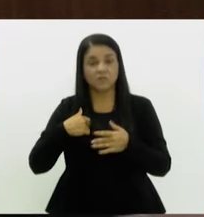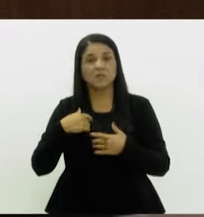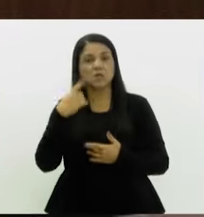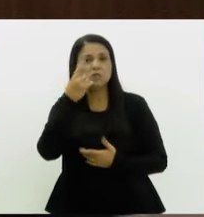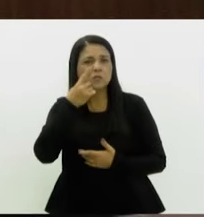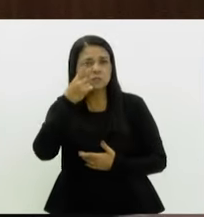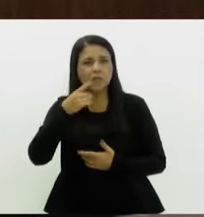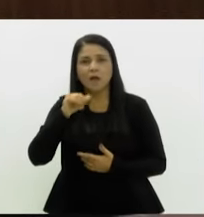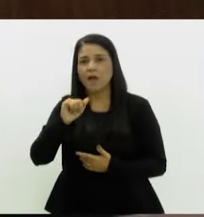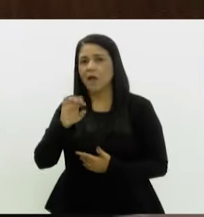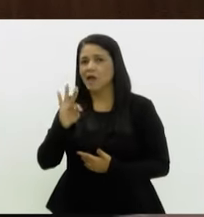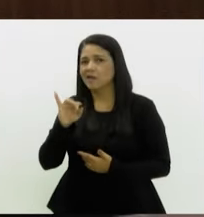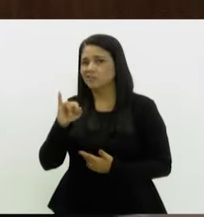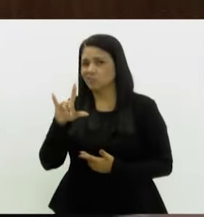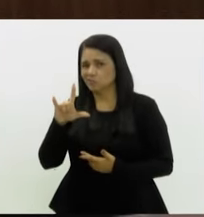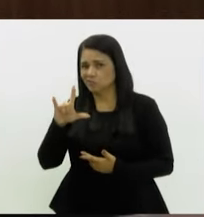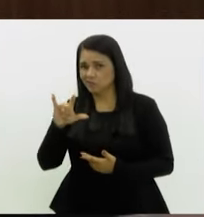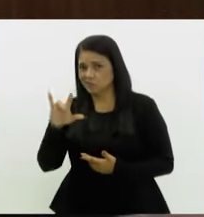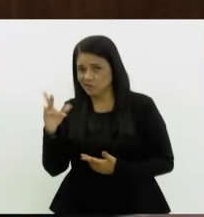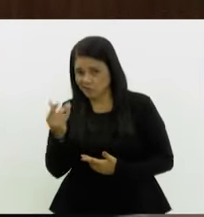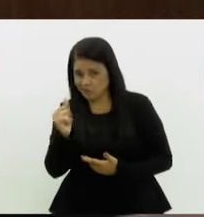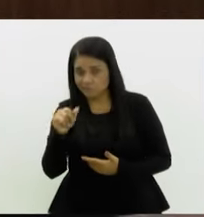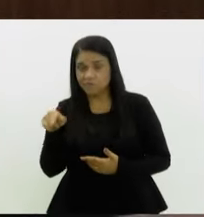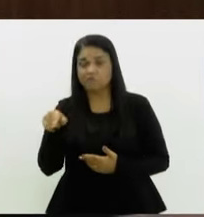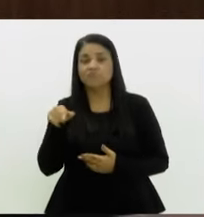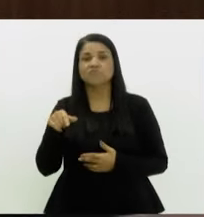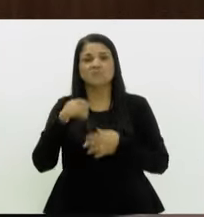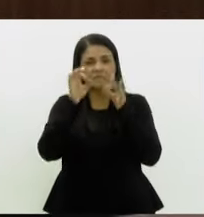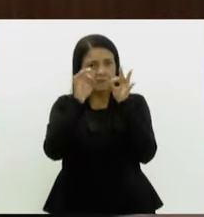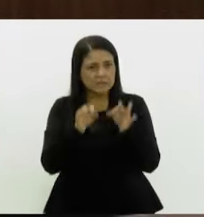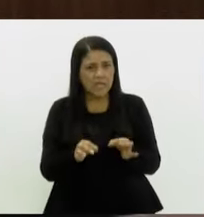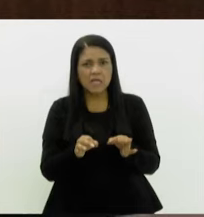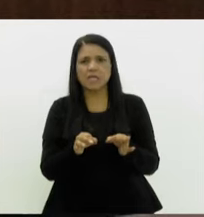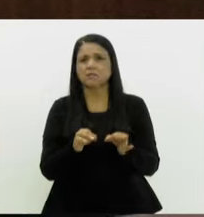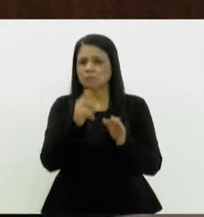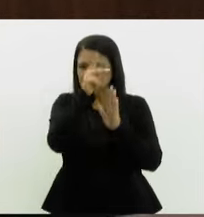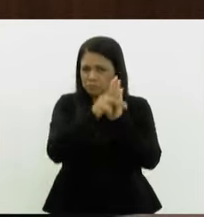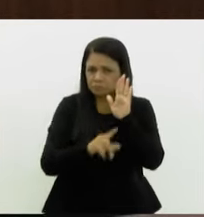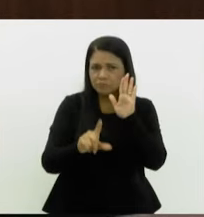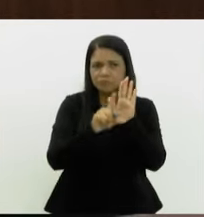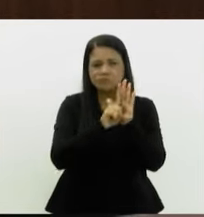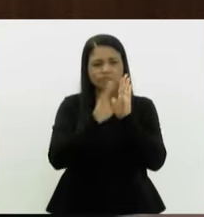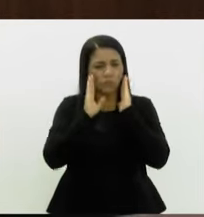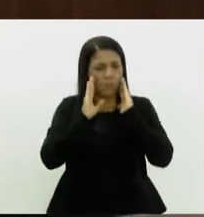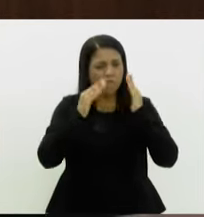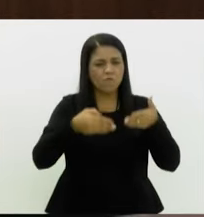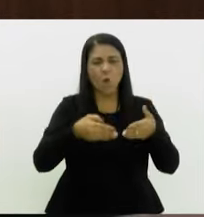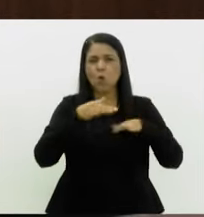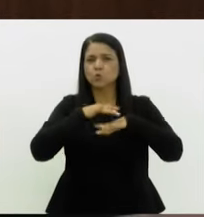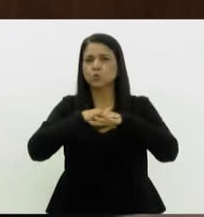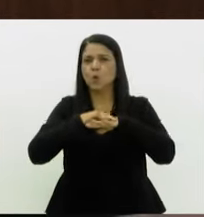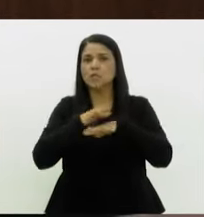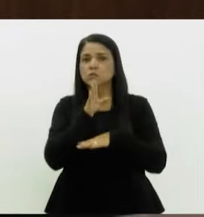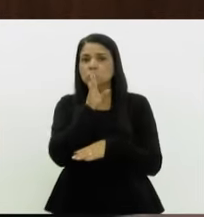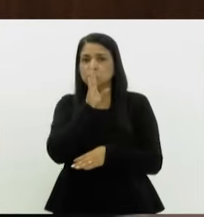deputado Átila Nunes acerta em colocar o farol numa doença